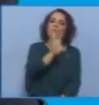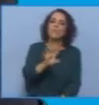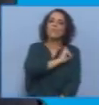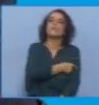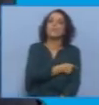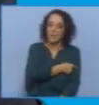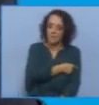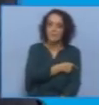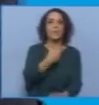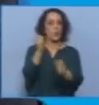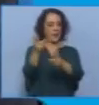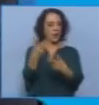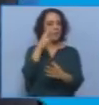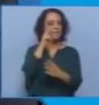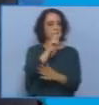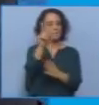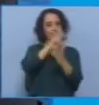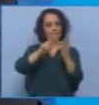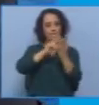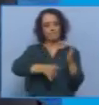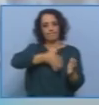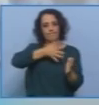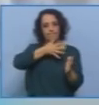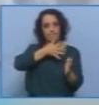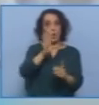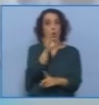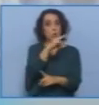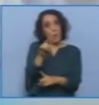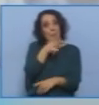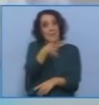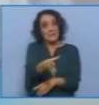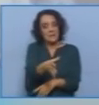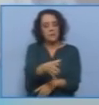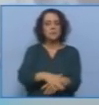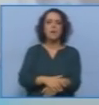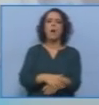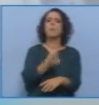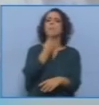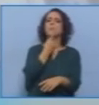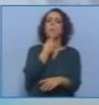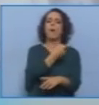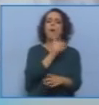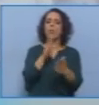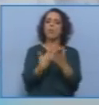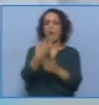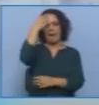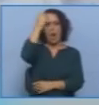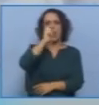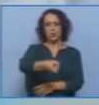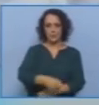poder. E vamos então escutar o Evangelho de João, precisamente para ficarmos a saber esta originalidade de ser rei, não